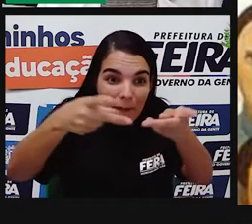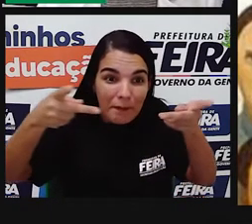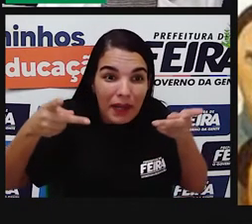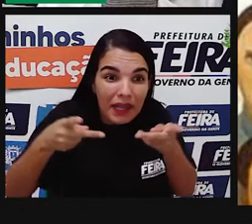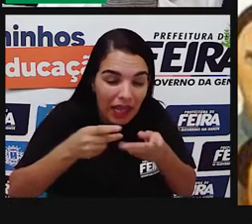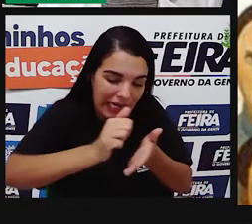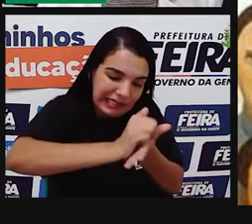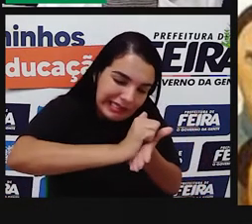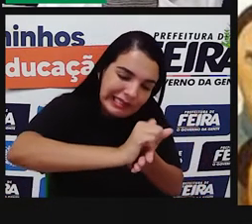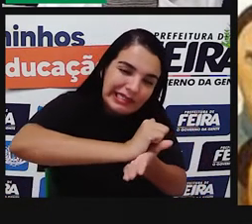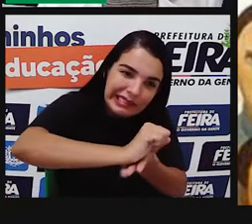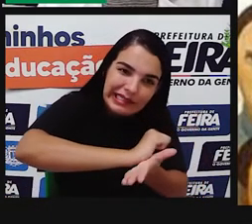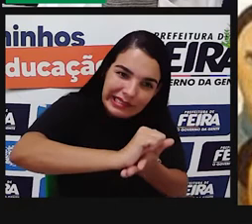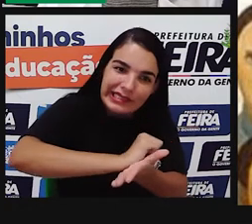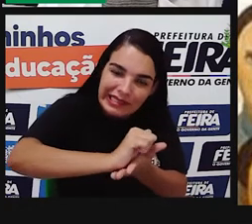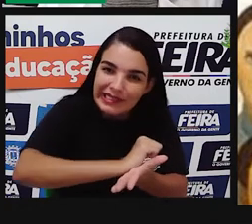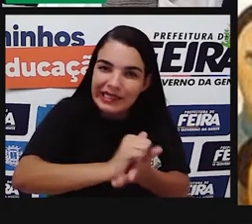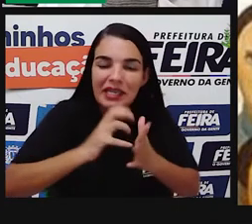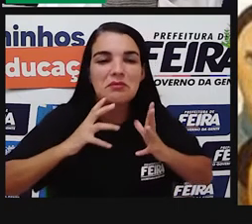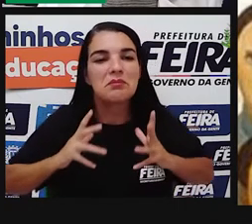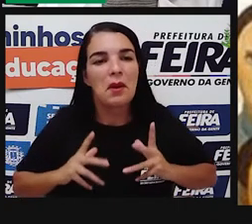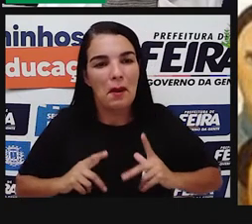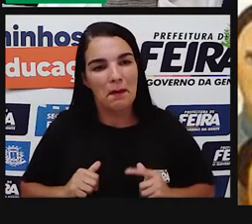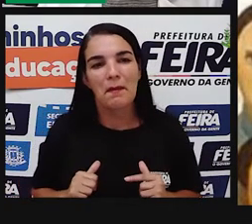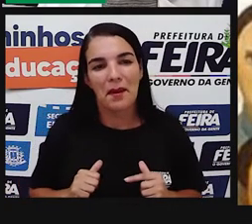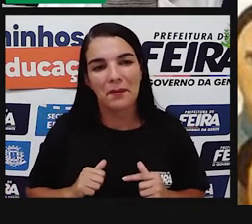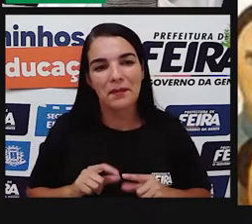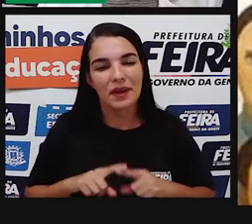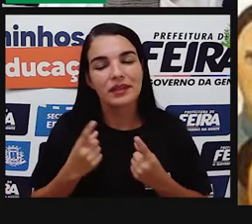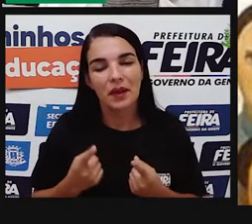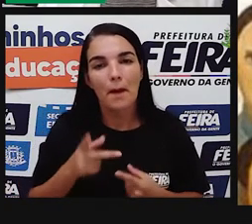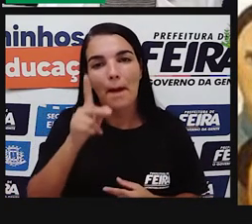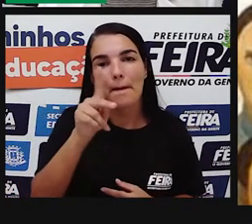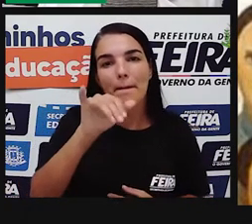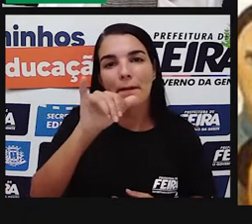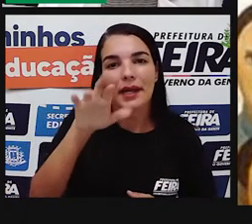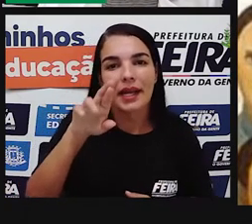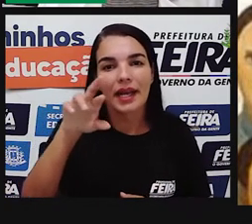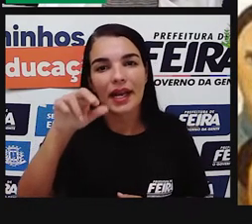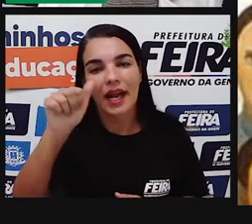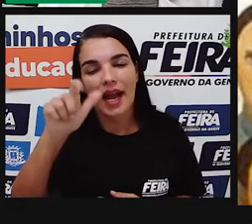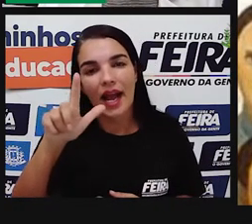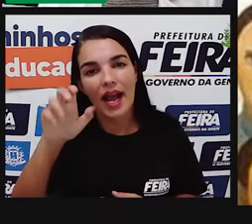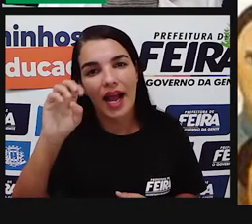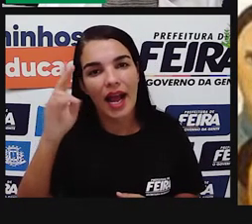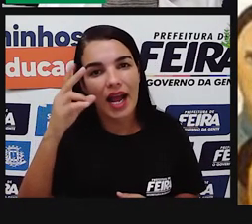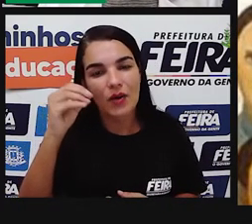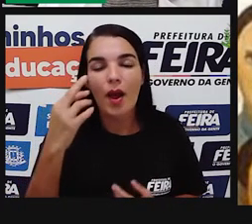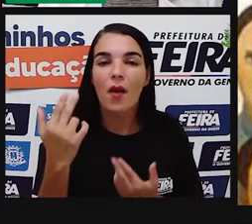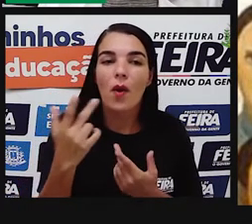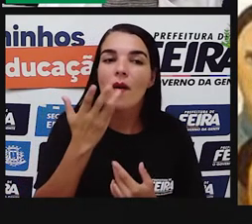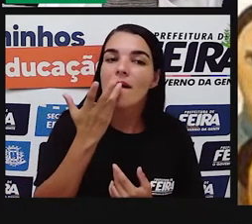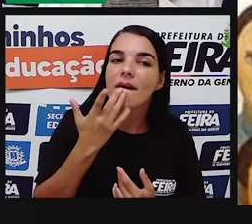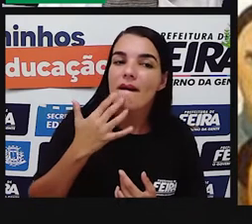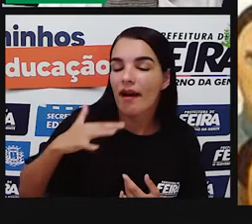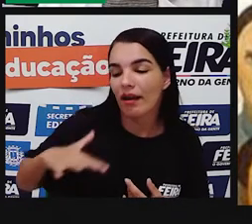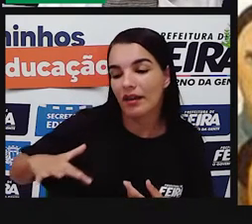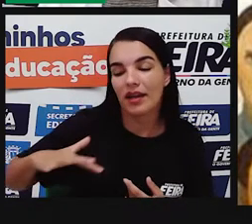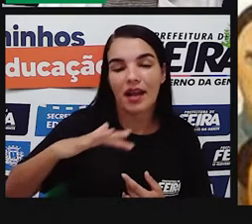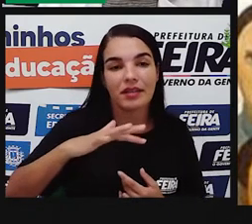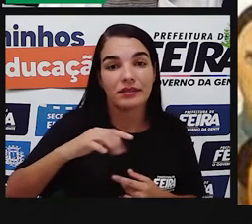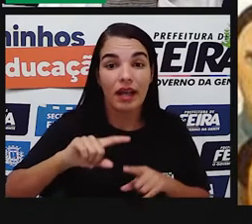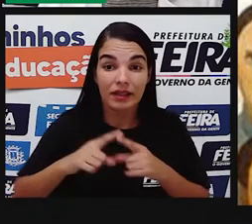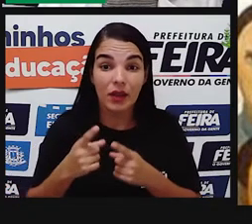que é relacionado à criança, criança pequena, não é? Então, essa variante é